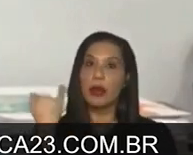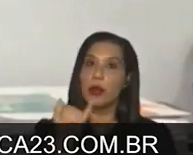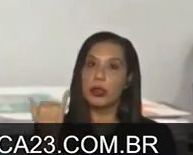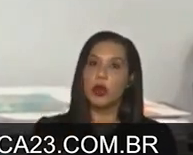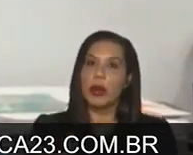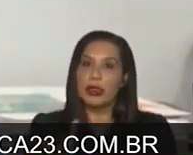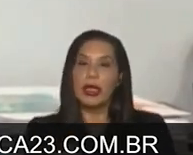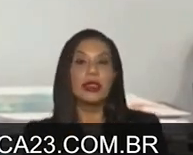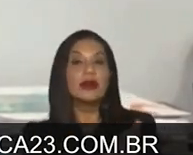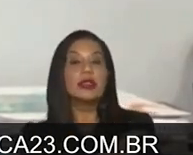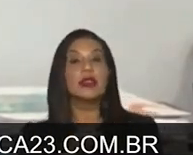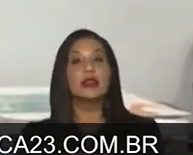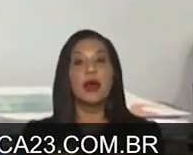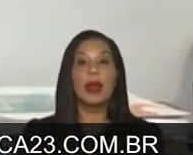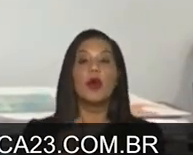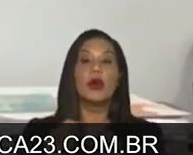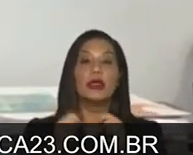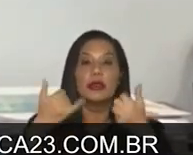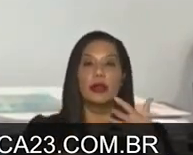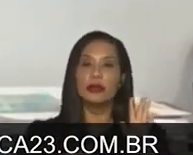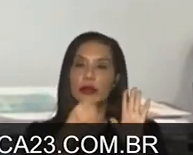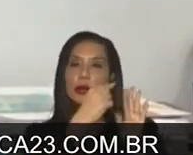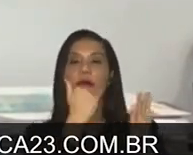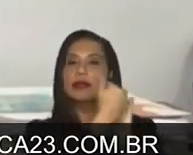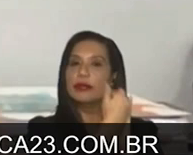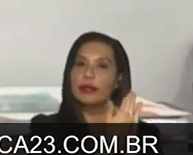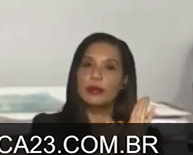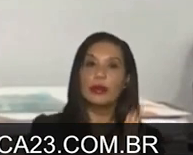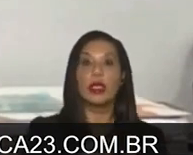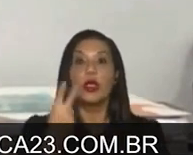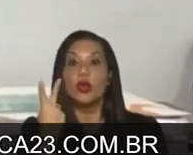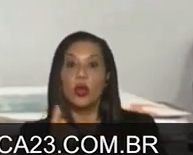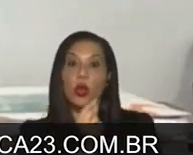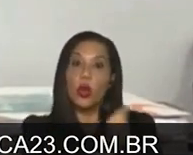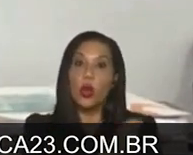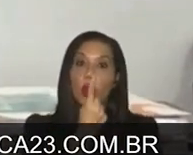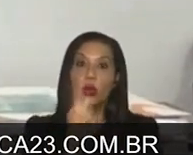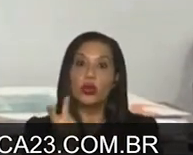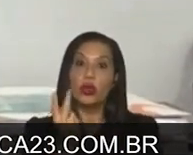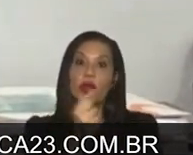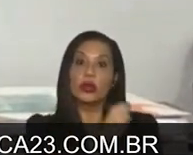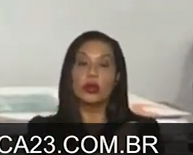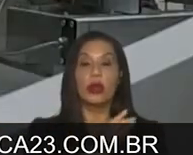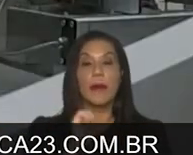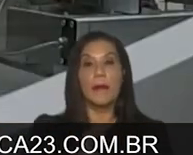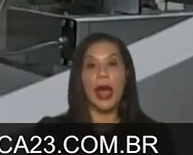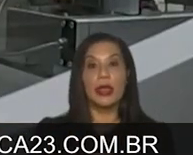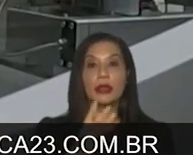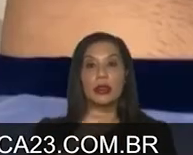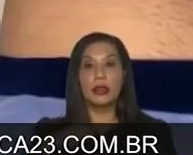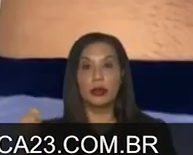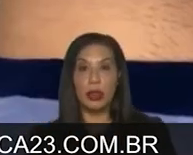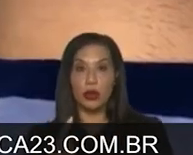vacina, mas também da posologia, né? Nós são necessárias apenas duas doses de vacina com intervalo de 3 meses entre